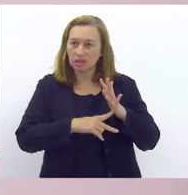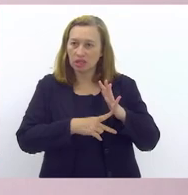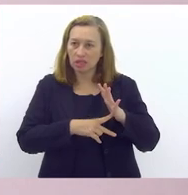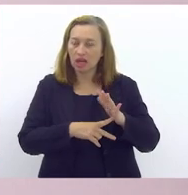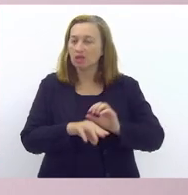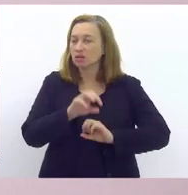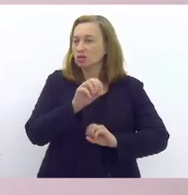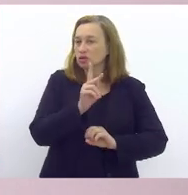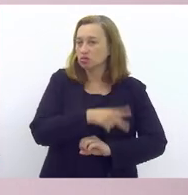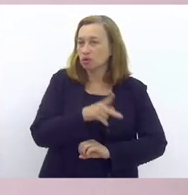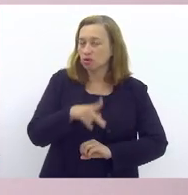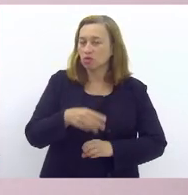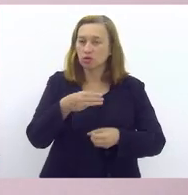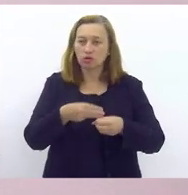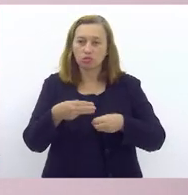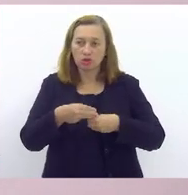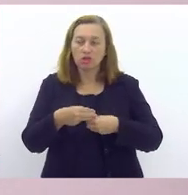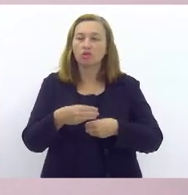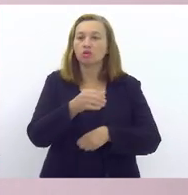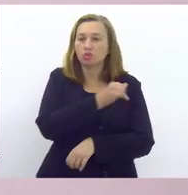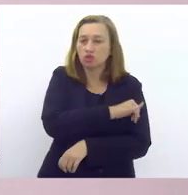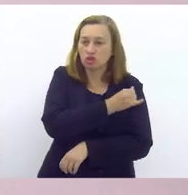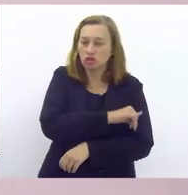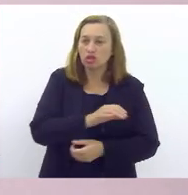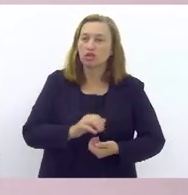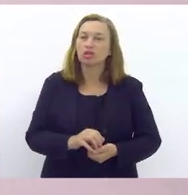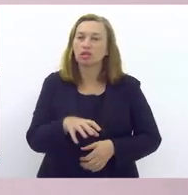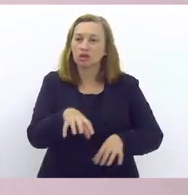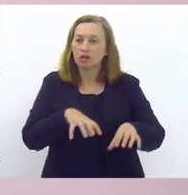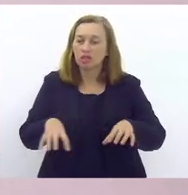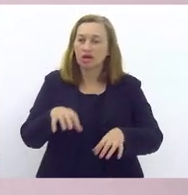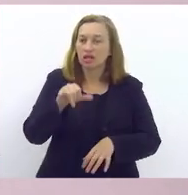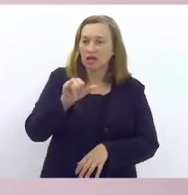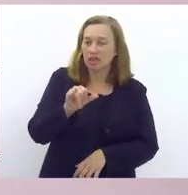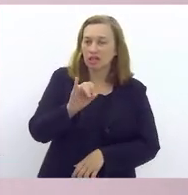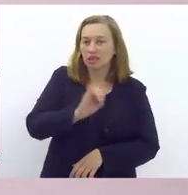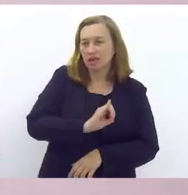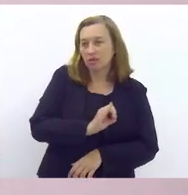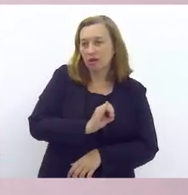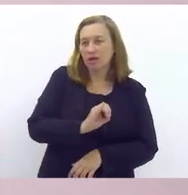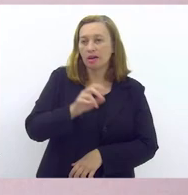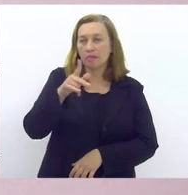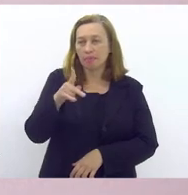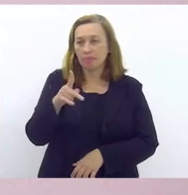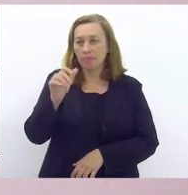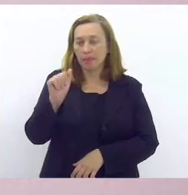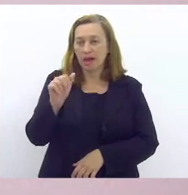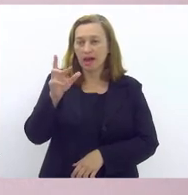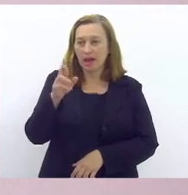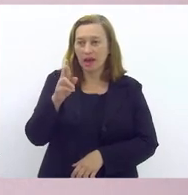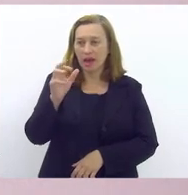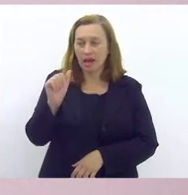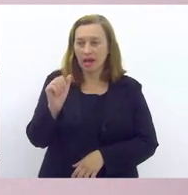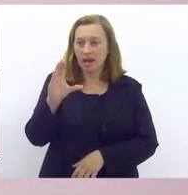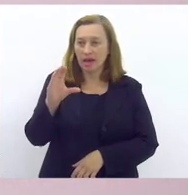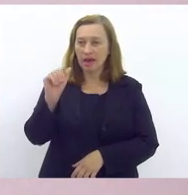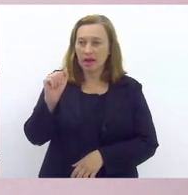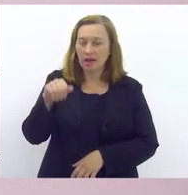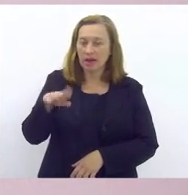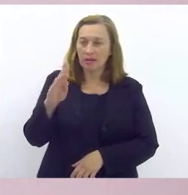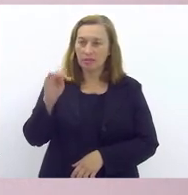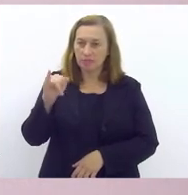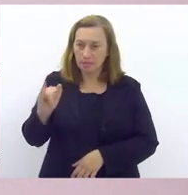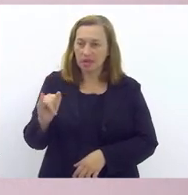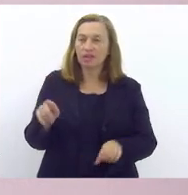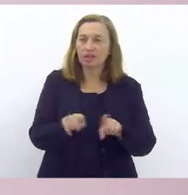dos Professores do município do Rio de Janeiro e região. Itaguaí, Paracambi e Seropédica. E nós